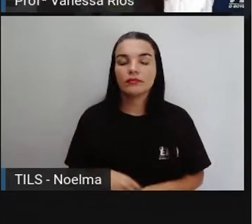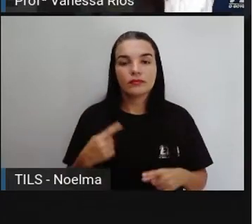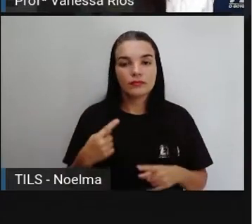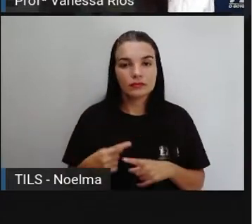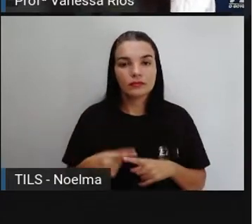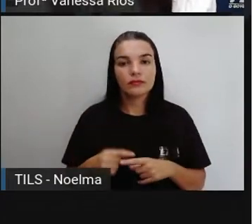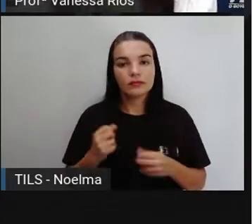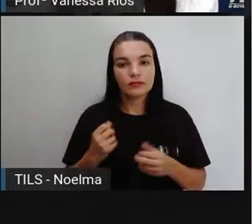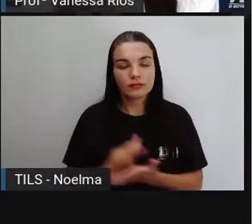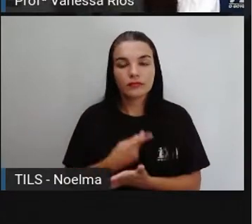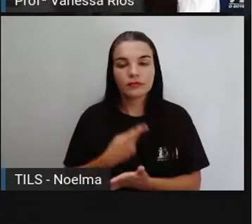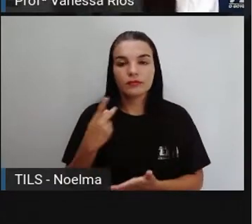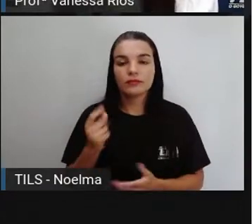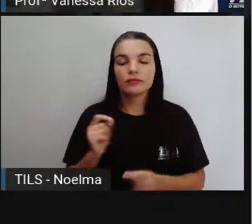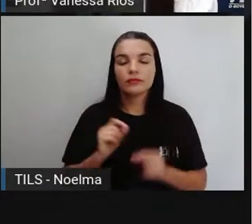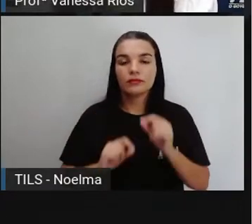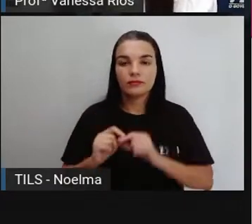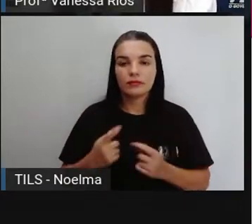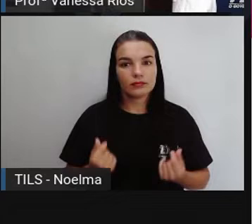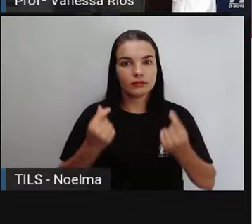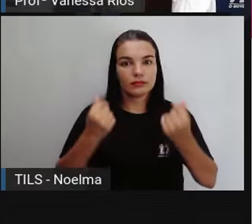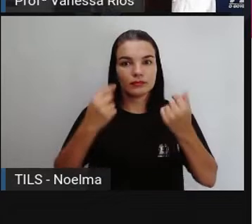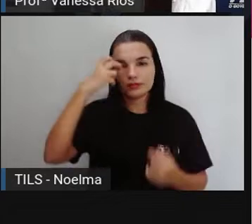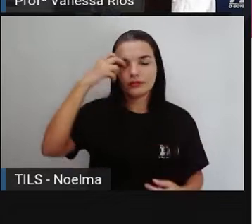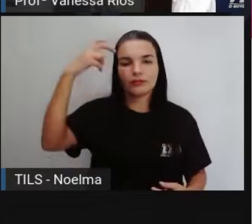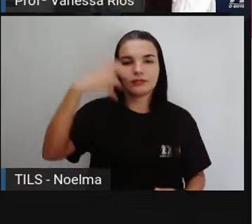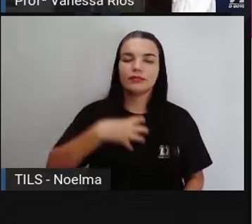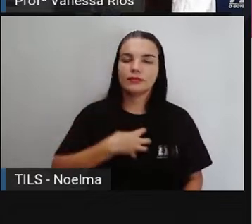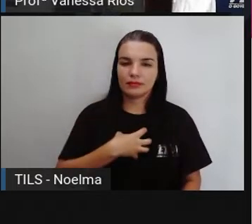enriqueça aí a nossa cultura.